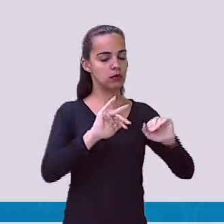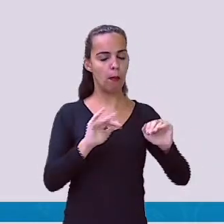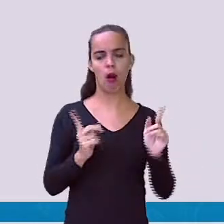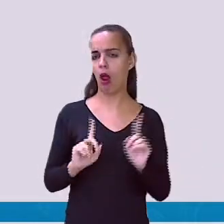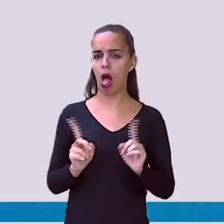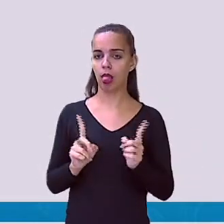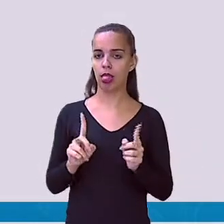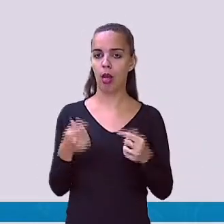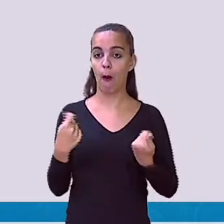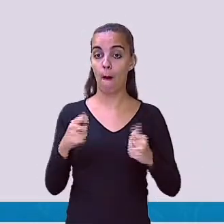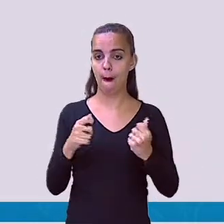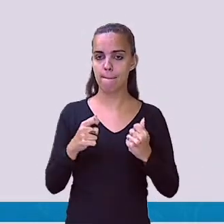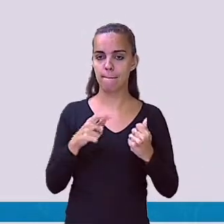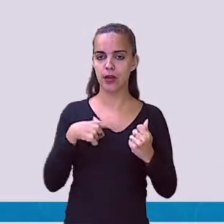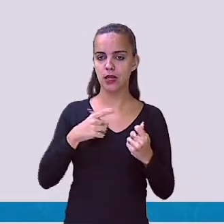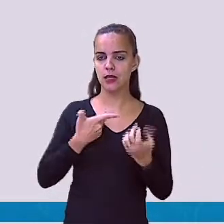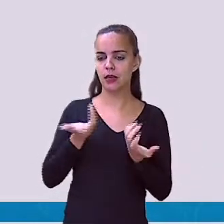altera a